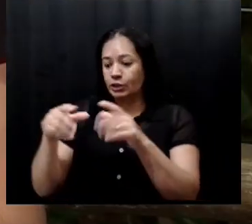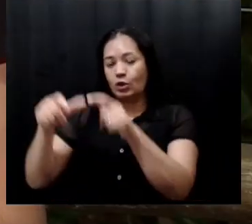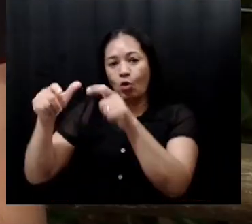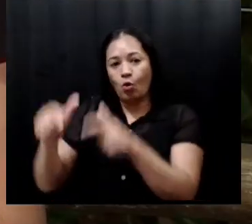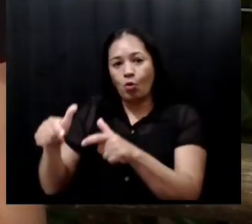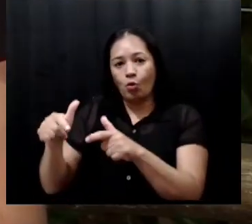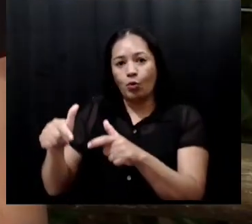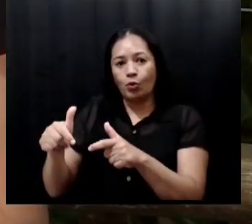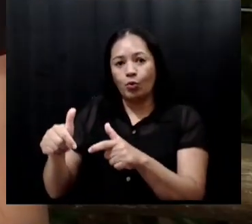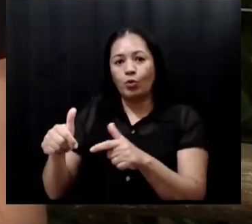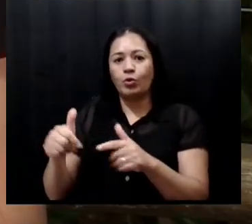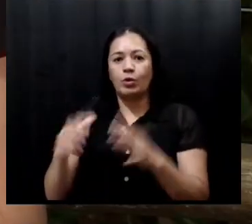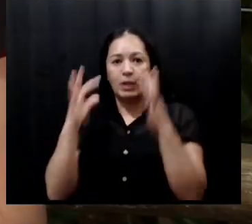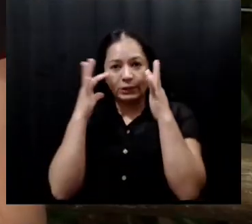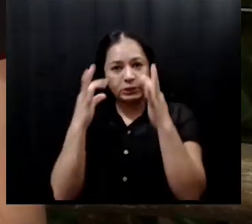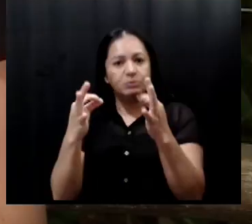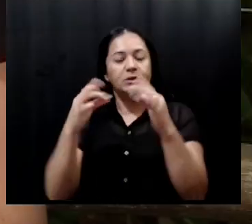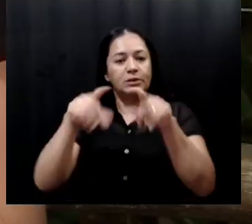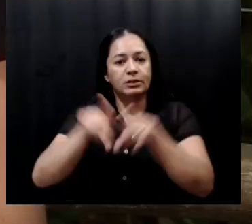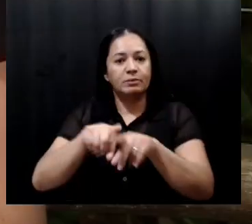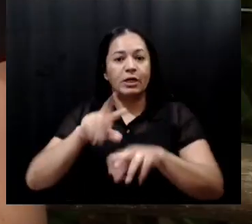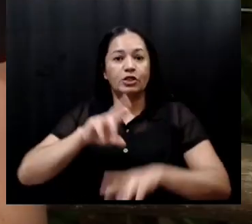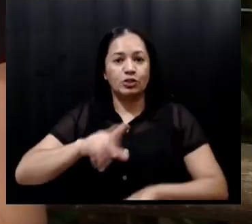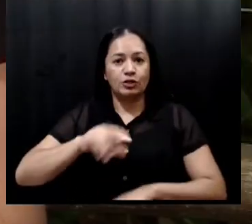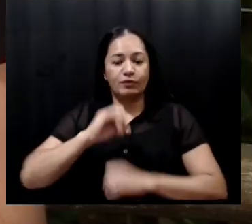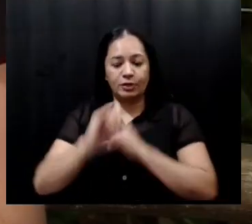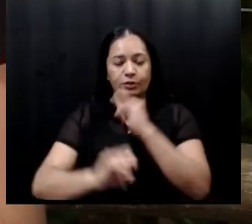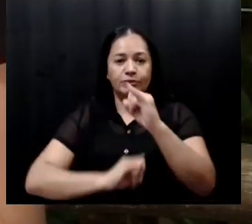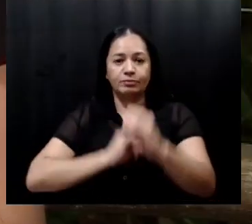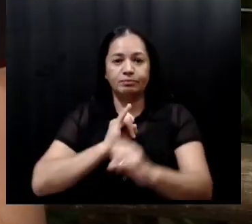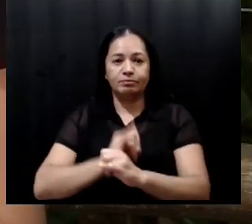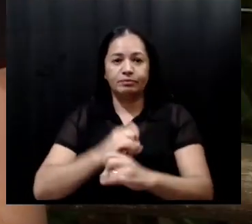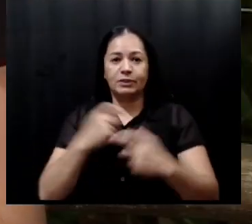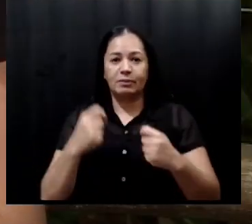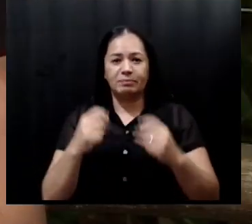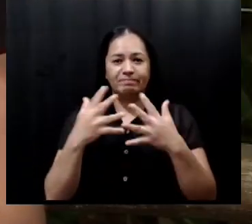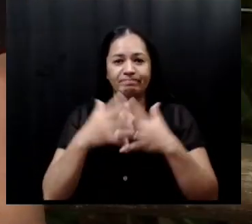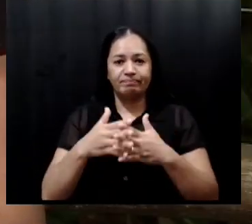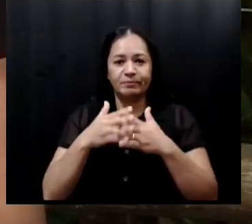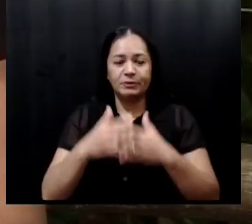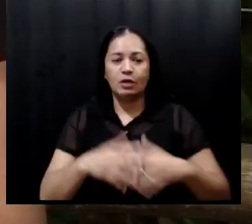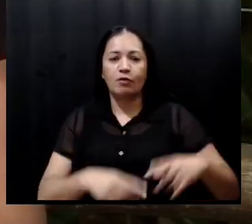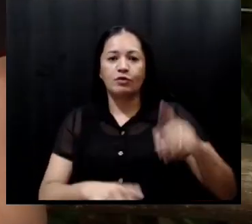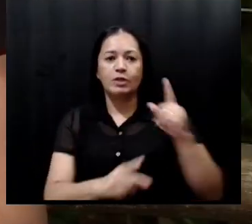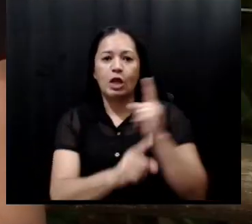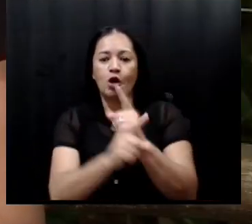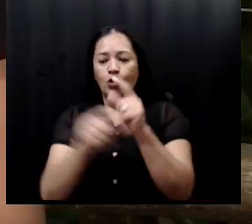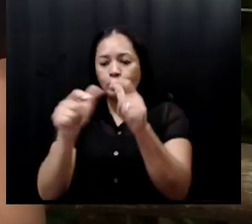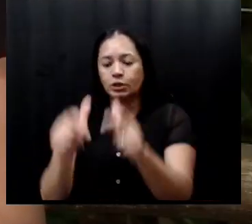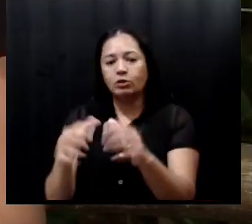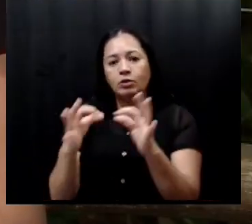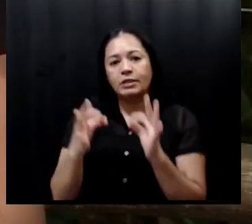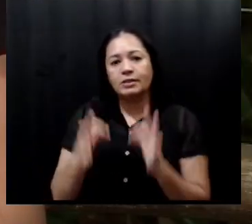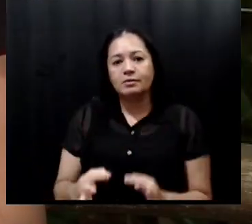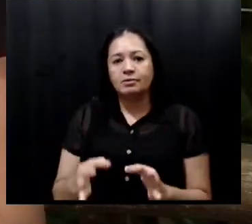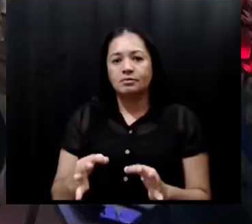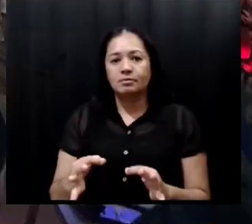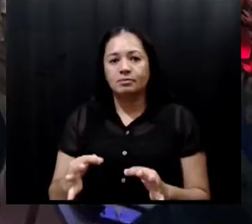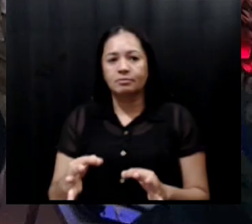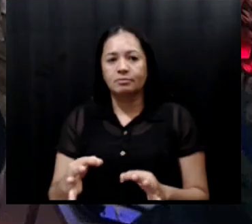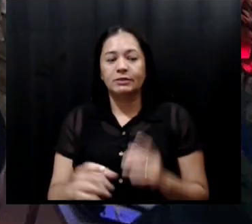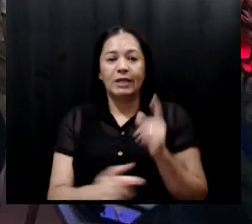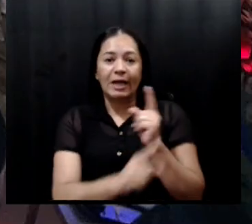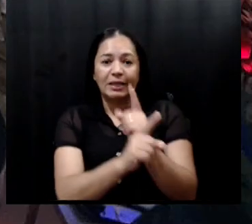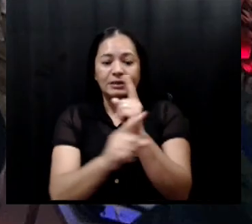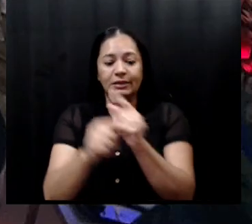de um negócio digital, tem essa complexidade de você encontrar um ponto, de você estar no lugar certo, atender a demanda certa, o